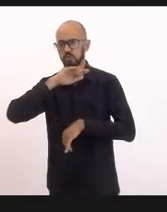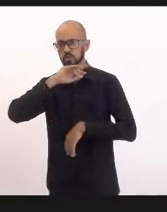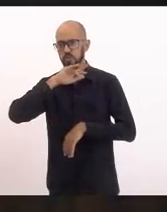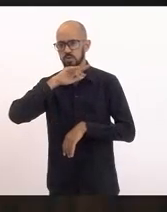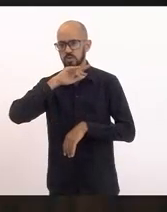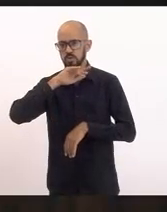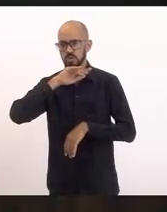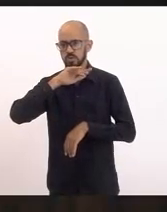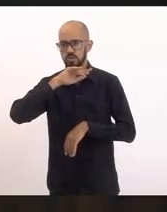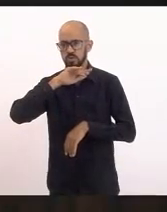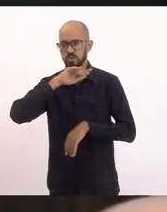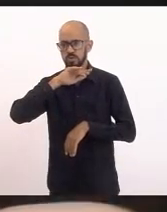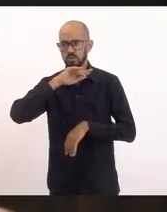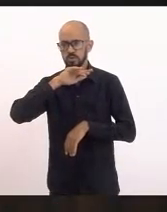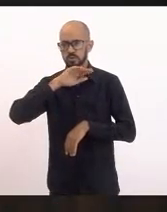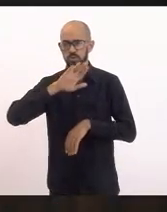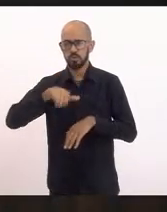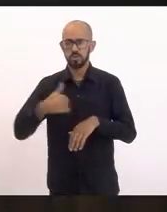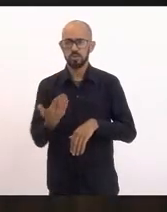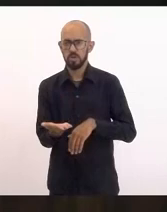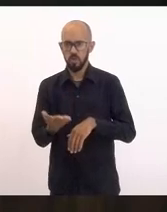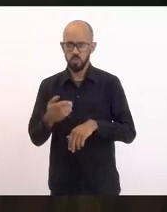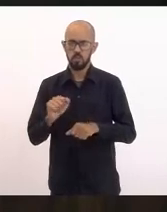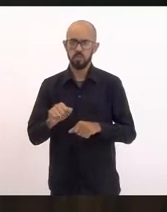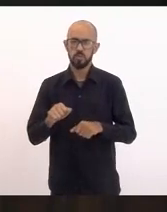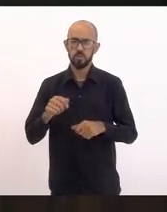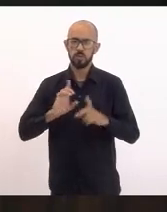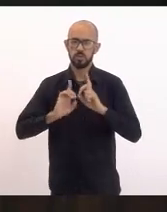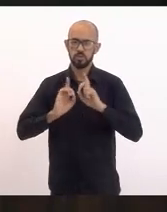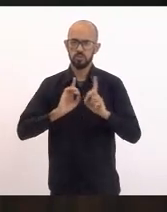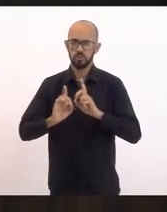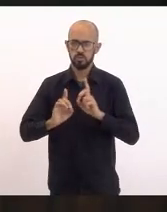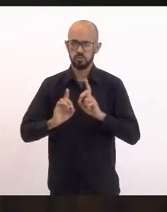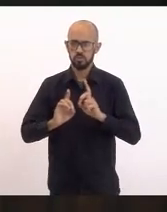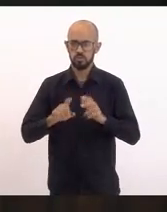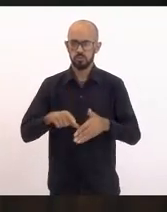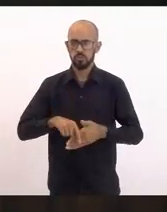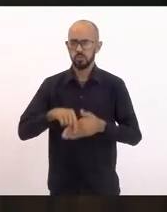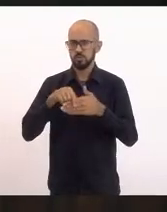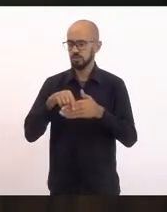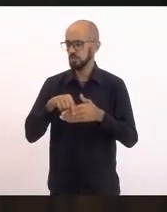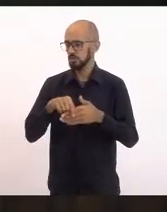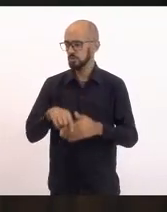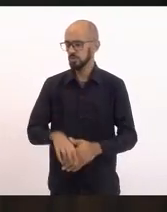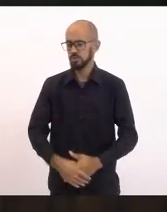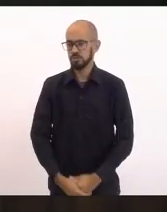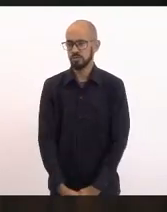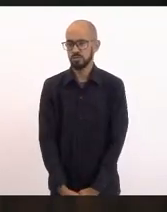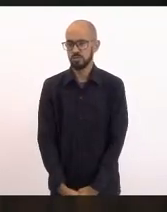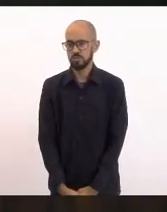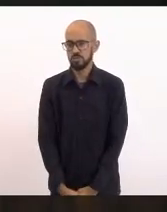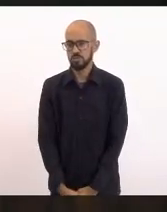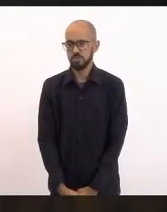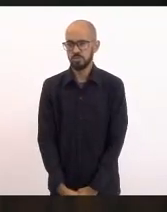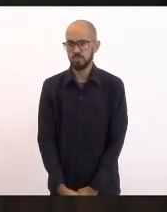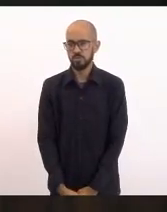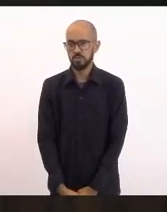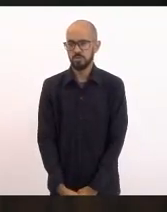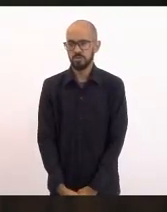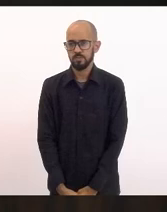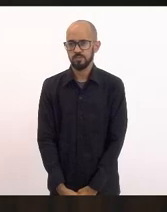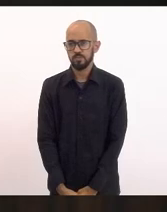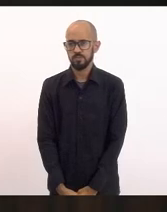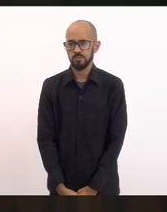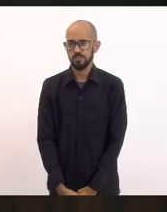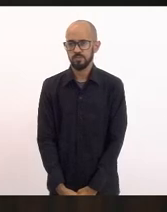conexão ruim. Então, estão inscritos para discutir como então, líder, os líderes. Fecha, por favor, Mick.